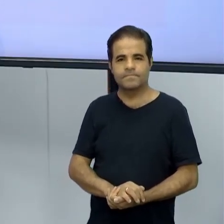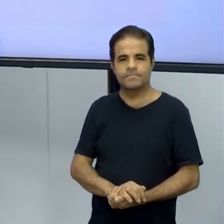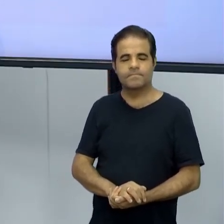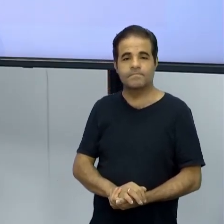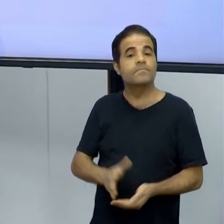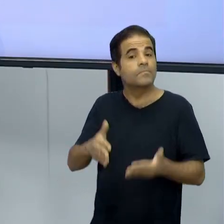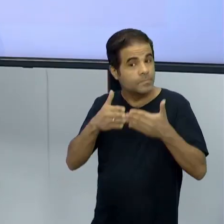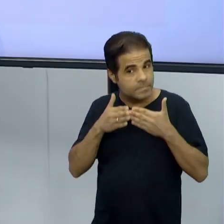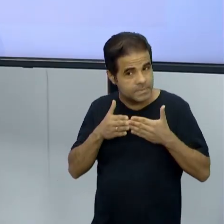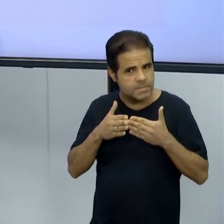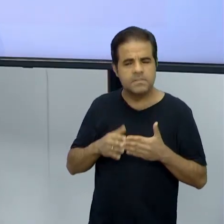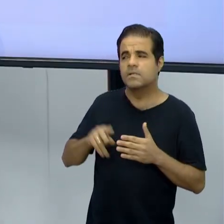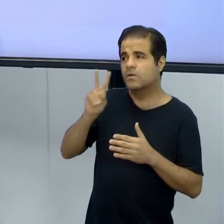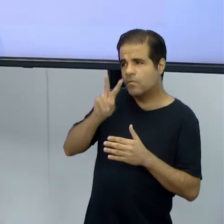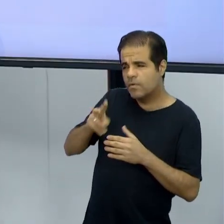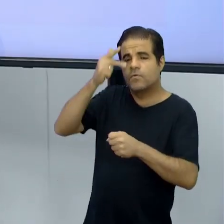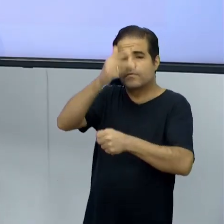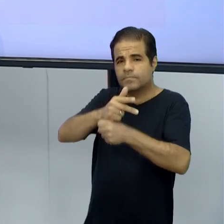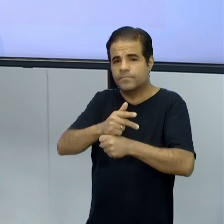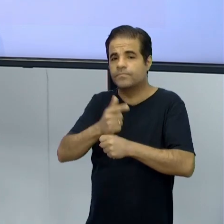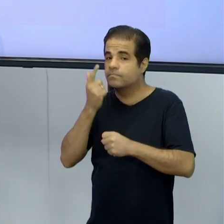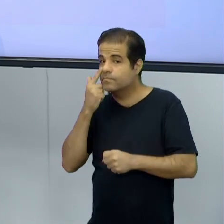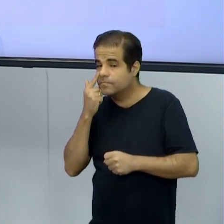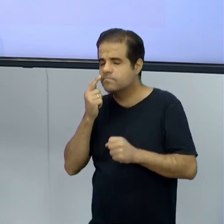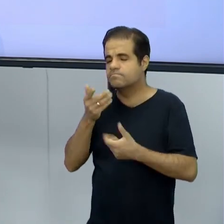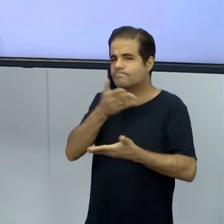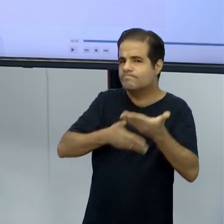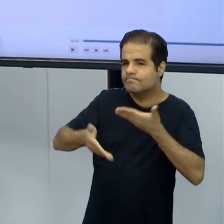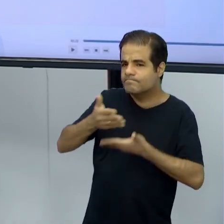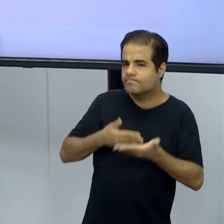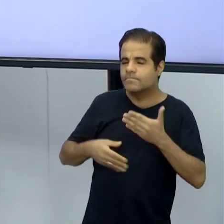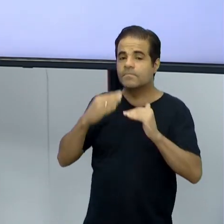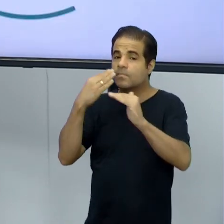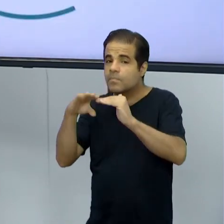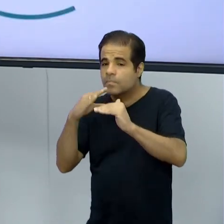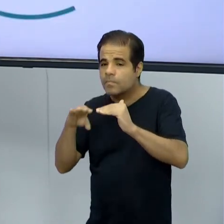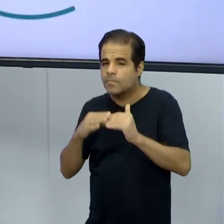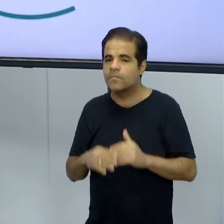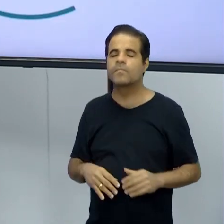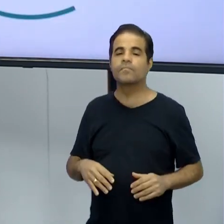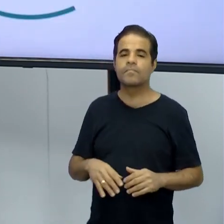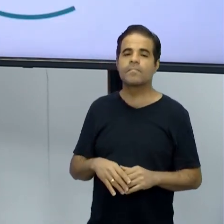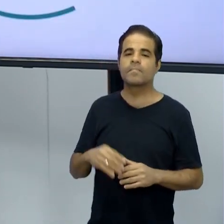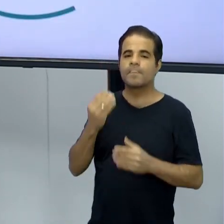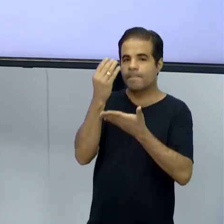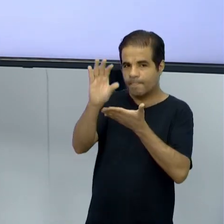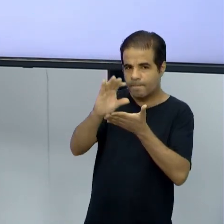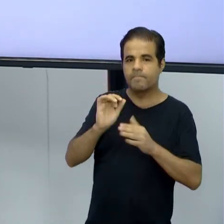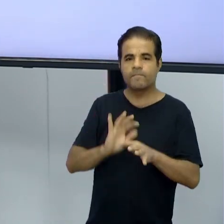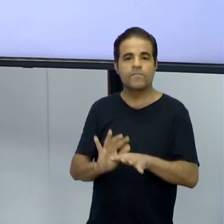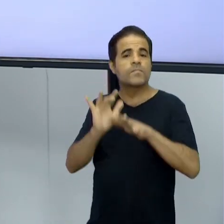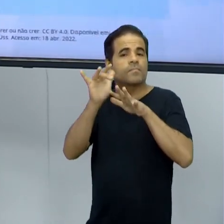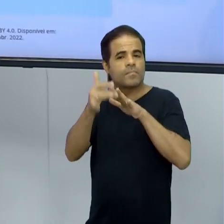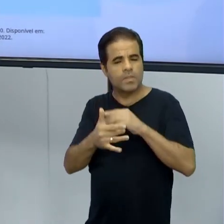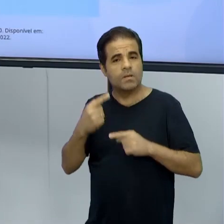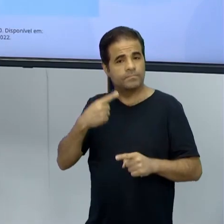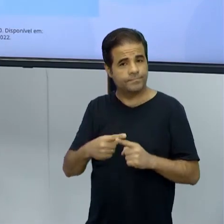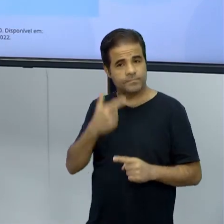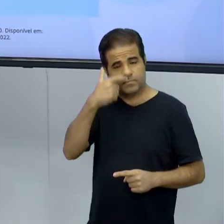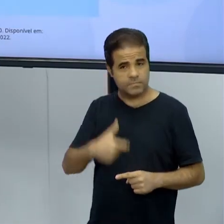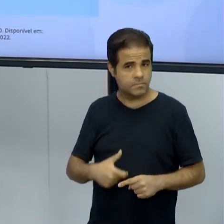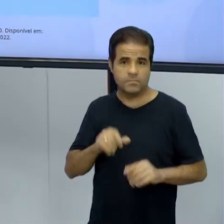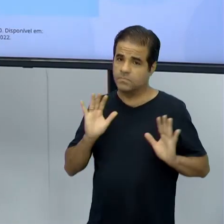Com licença, enquanto eu estava vendo o vídeo e estava compartilhando uma mensagem, um post nas minhas redes sociais, porque eu sou